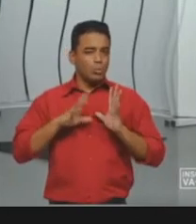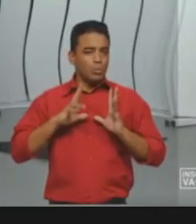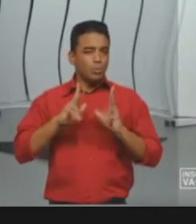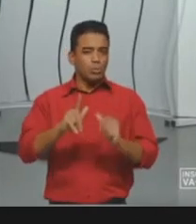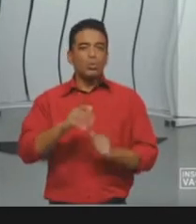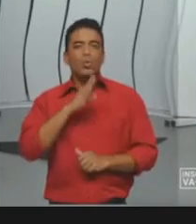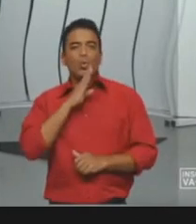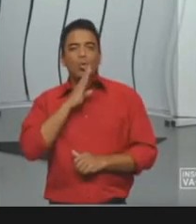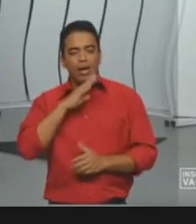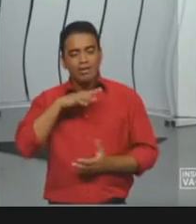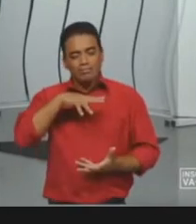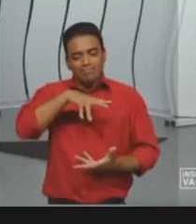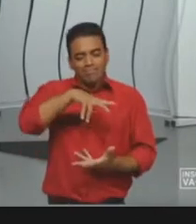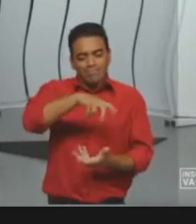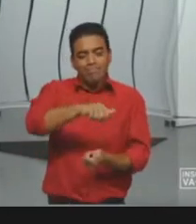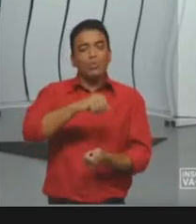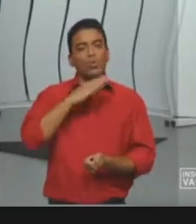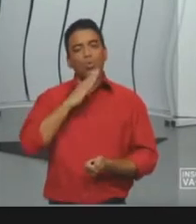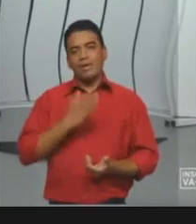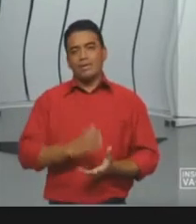grande importância.